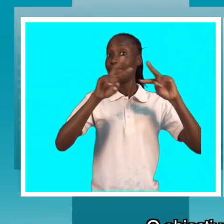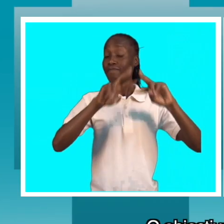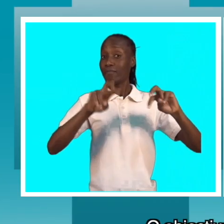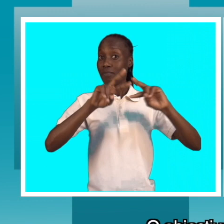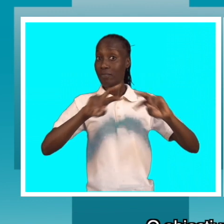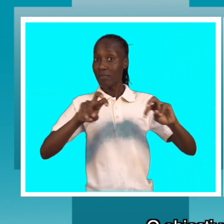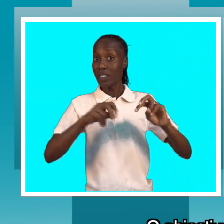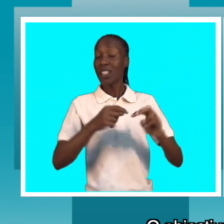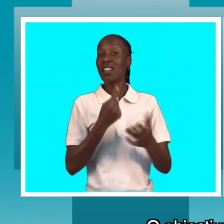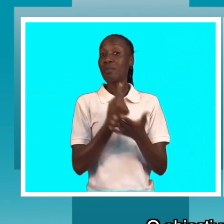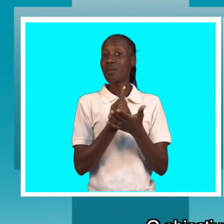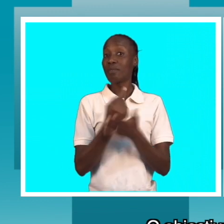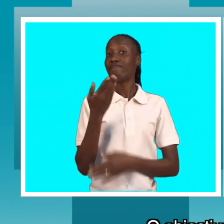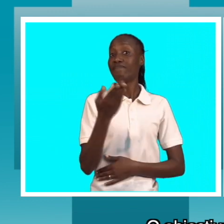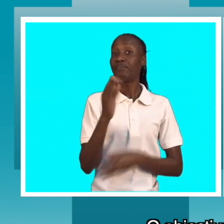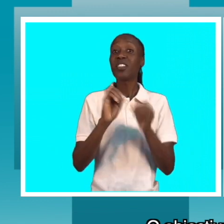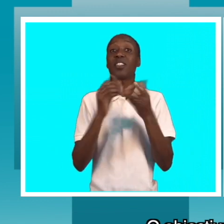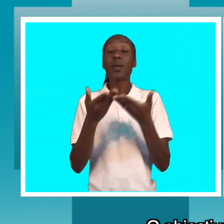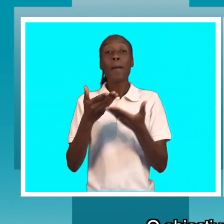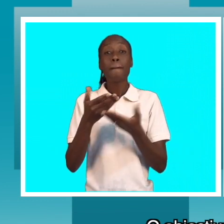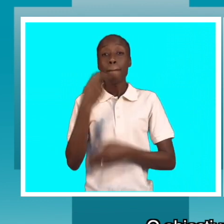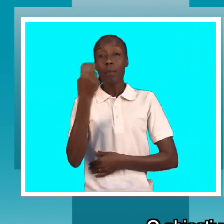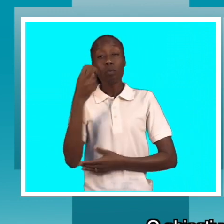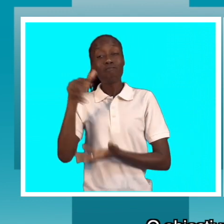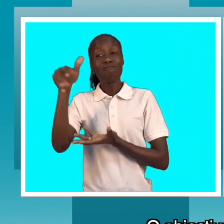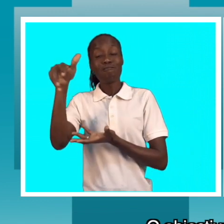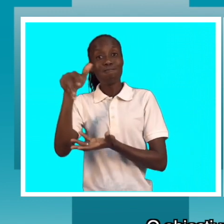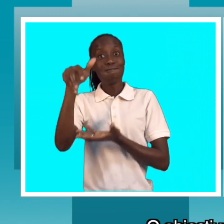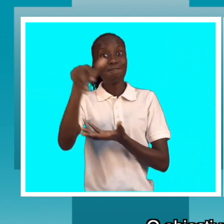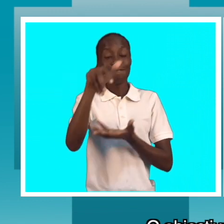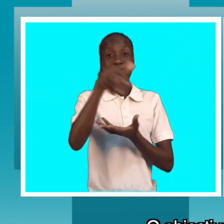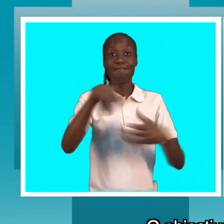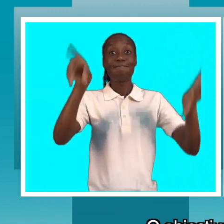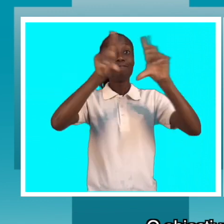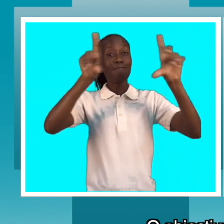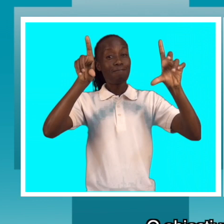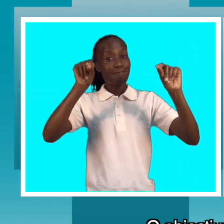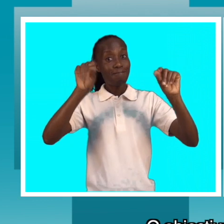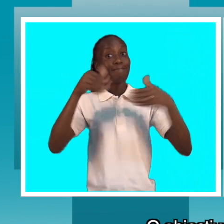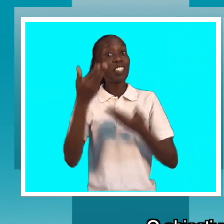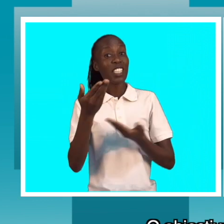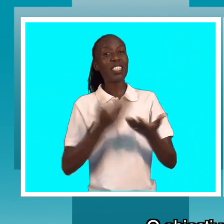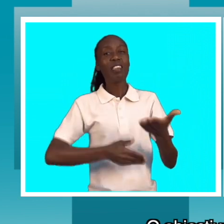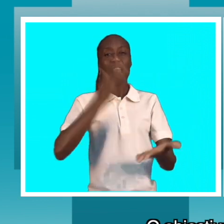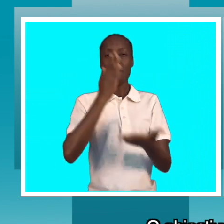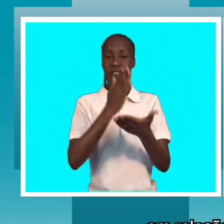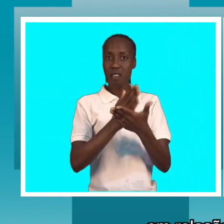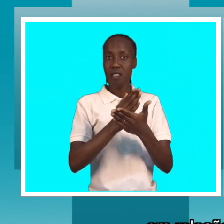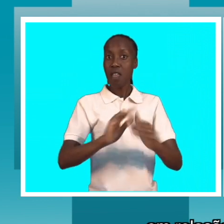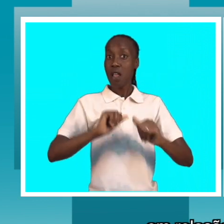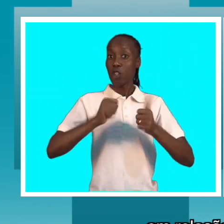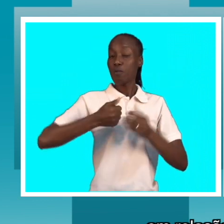do estudo era procurar levantar aquilo que são evidências